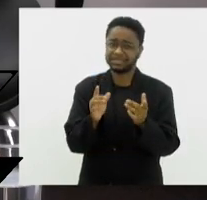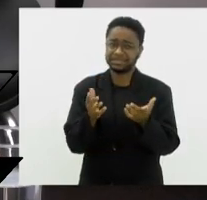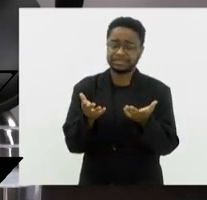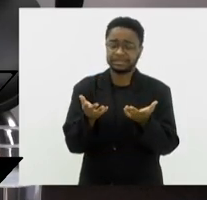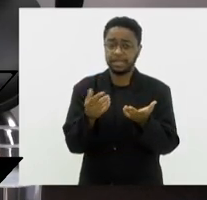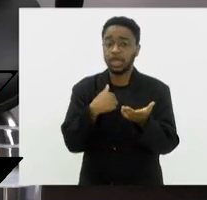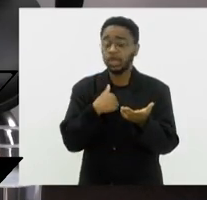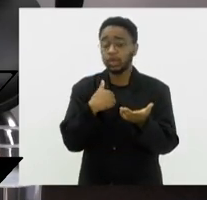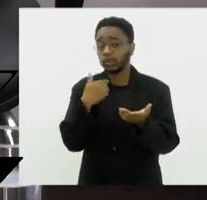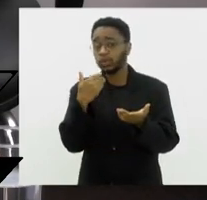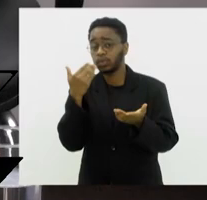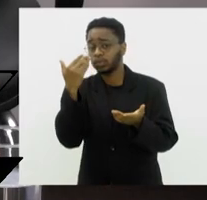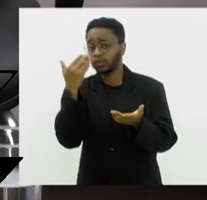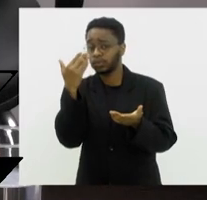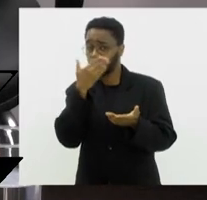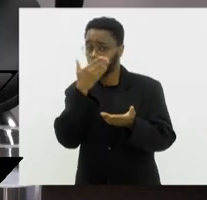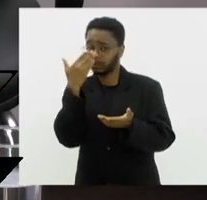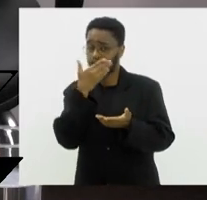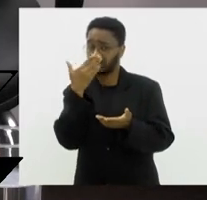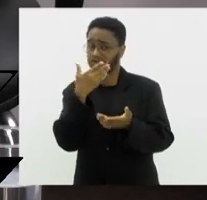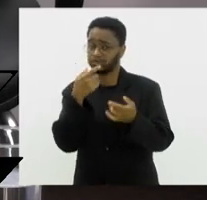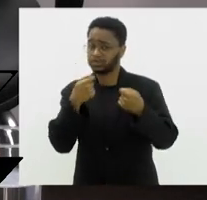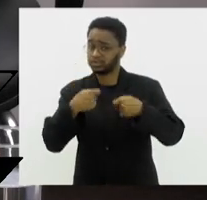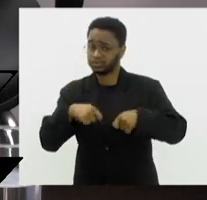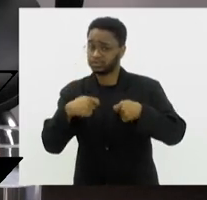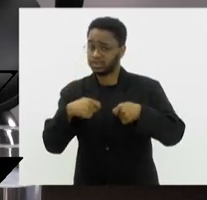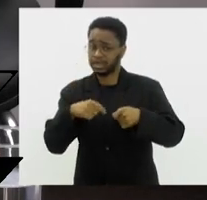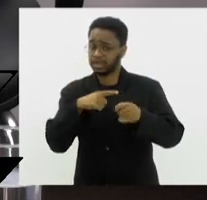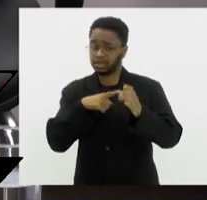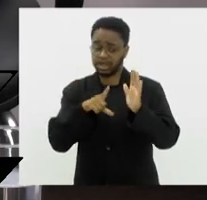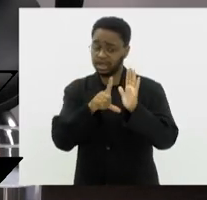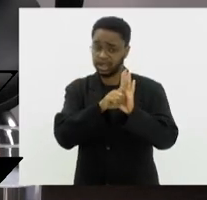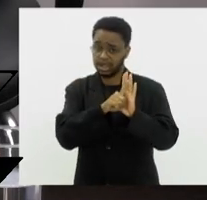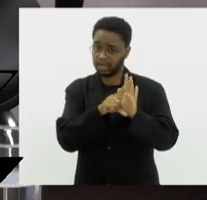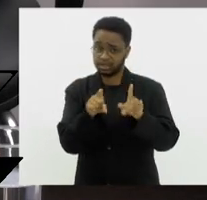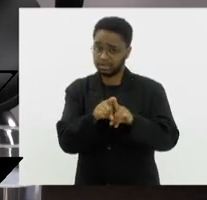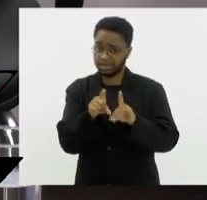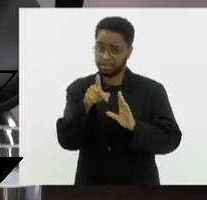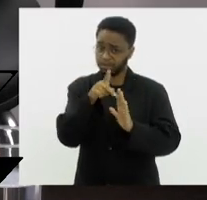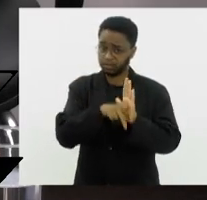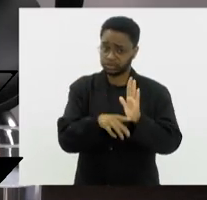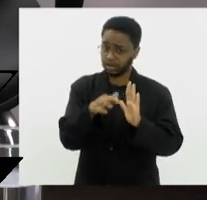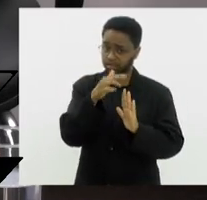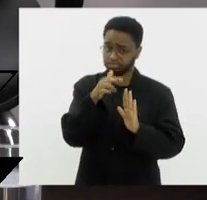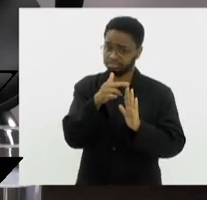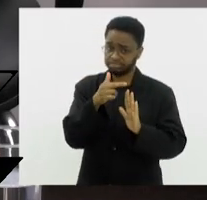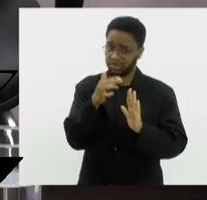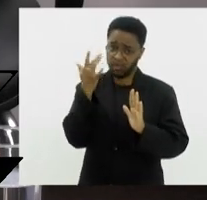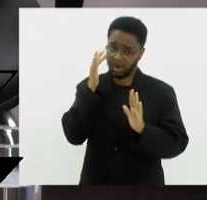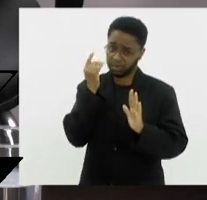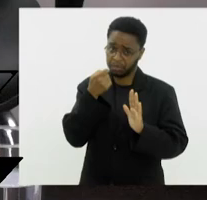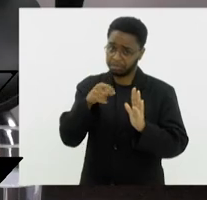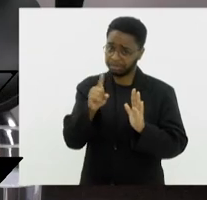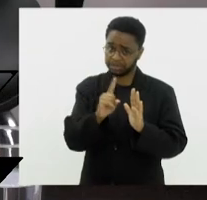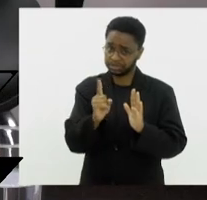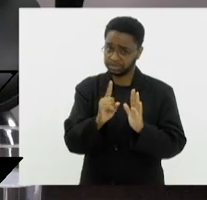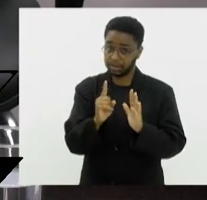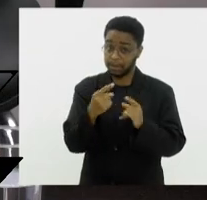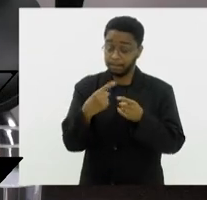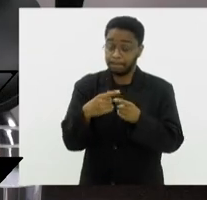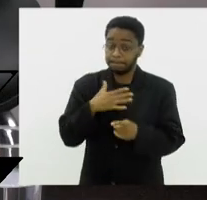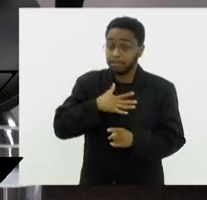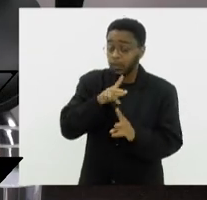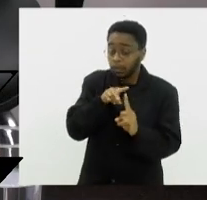verifico a necessidade de haver nem lei, nem projeto de resolução. Porque, no meu entendimento, a